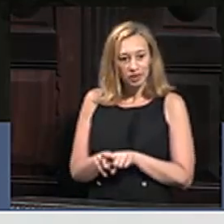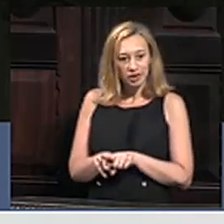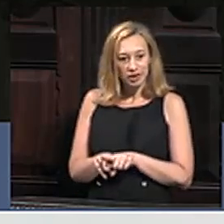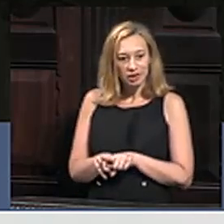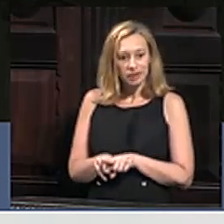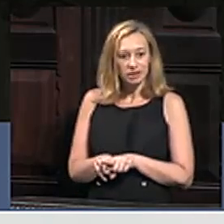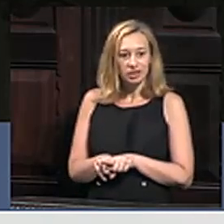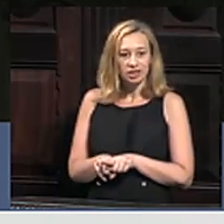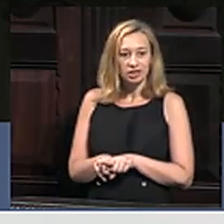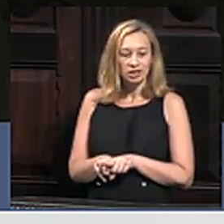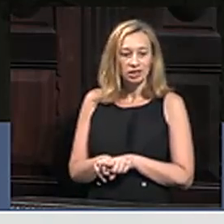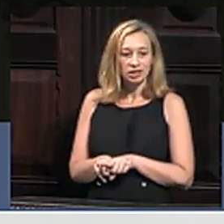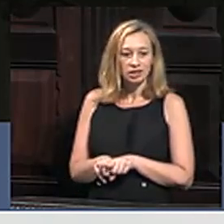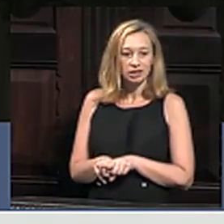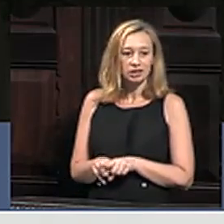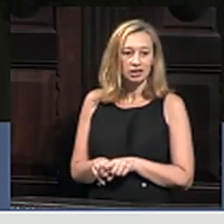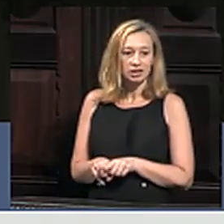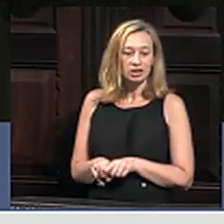mutila